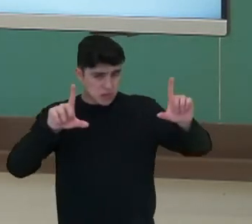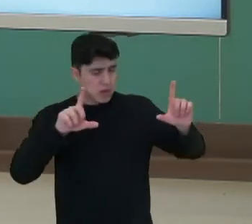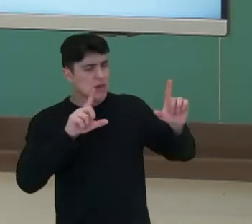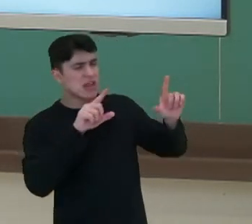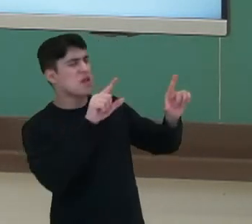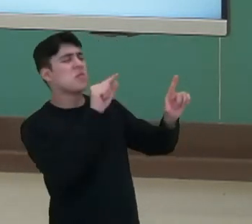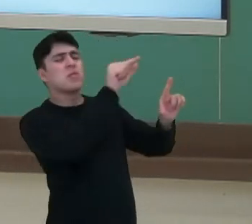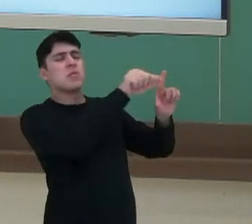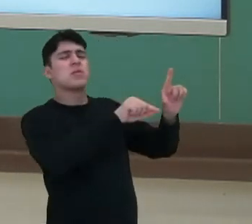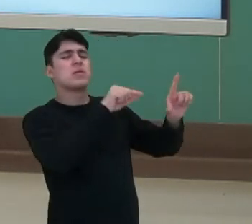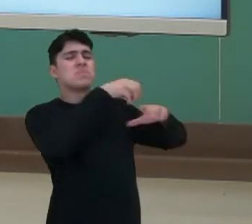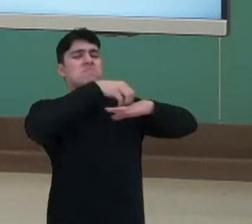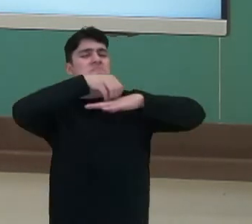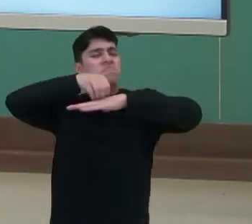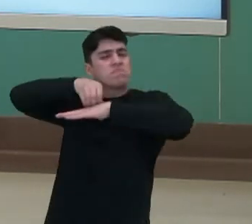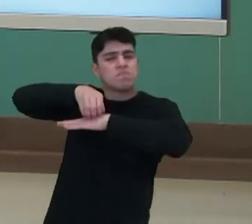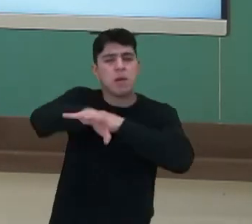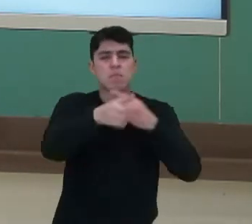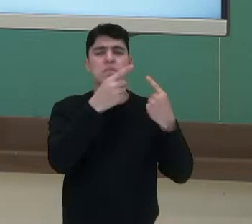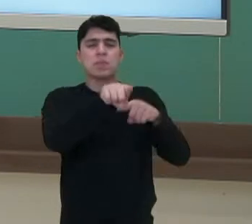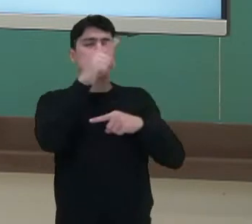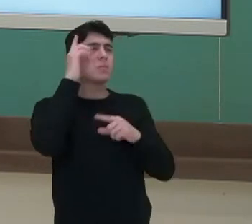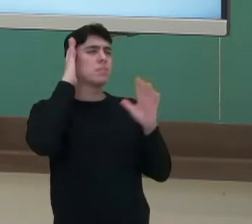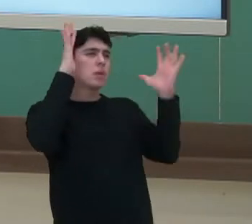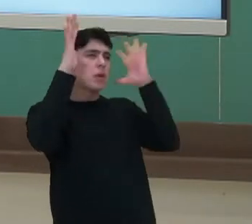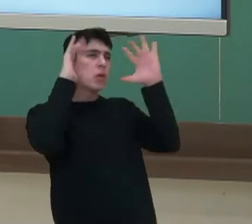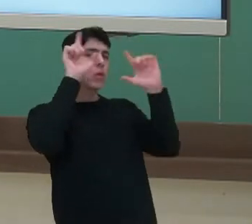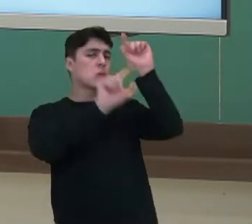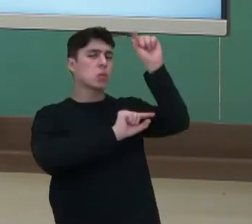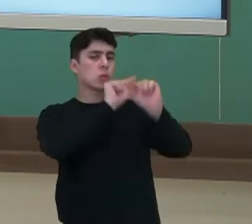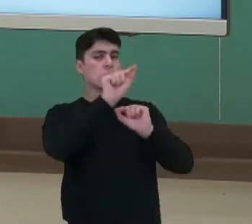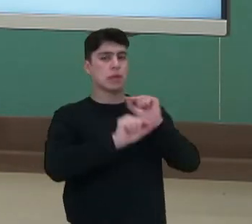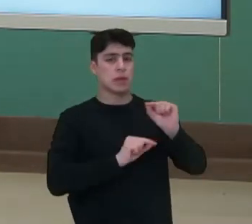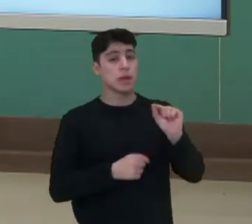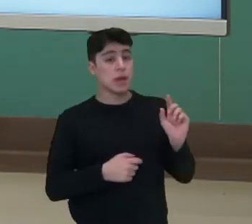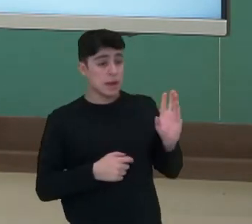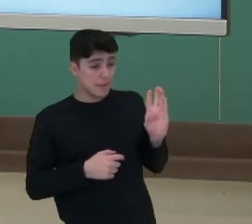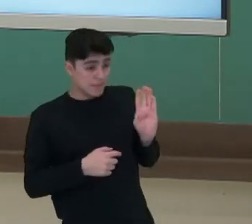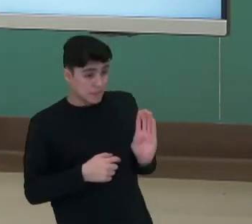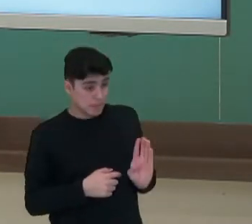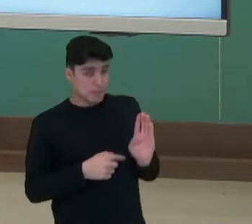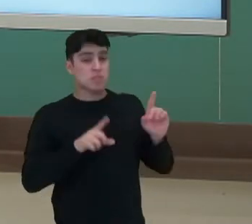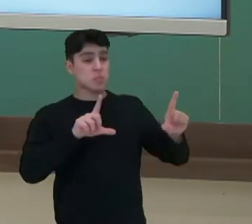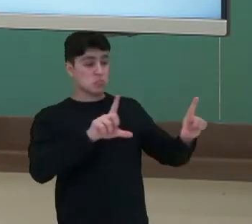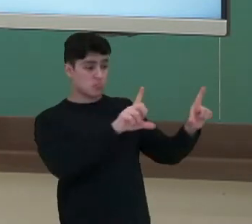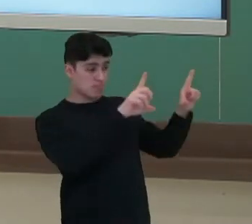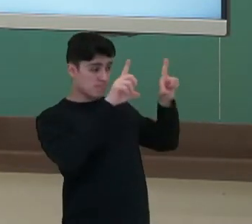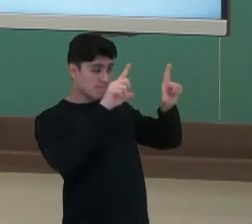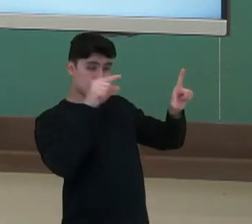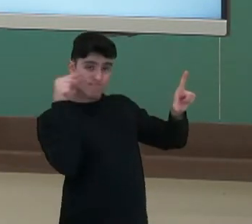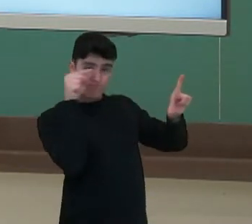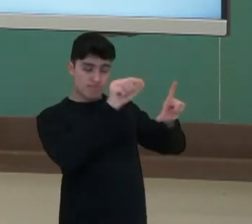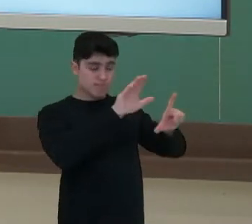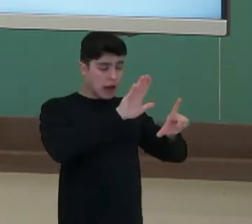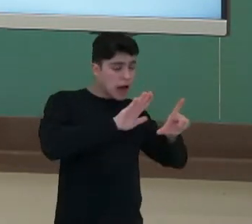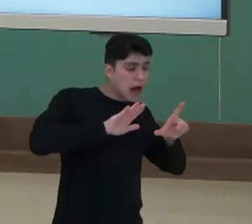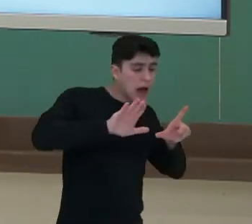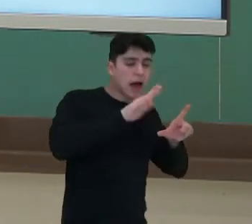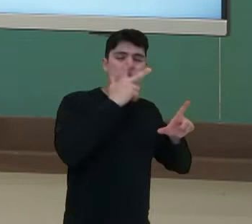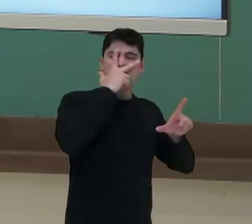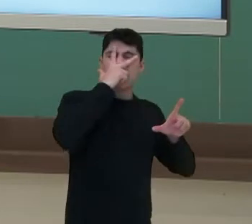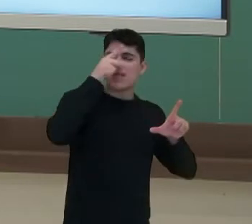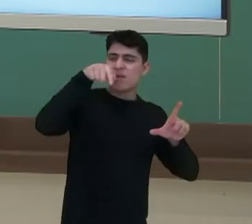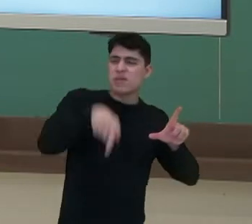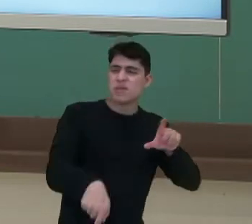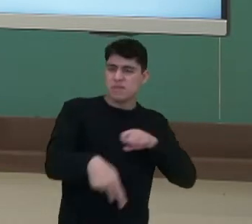Responda aí no seu caderno. E letra B. Com base na charge, pode-se afirmar que o Brasil é um país